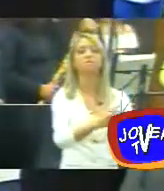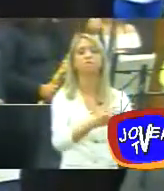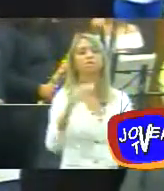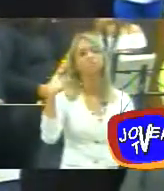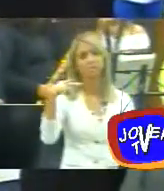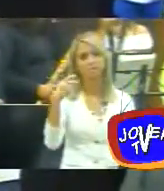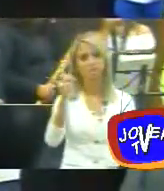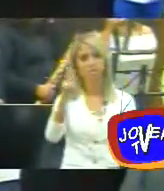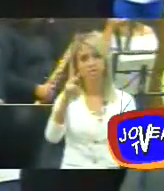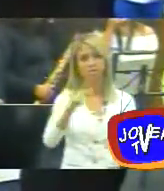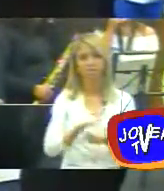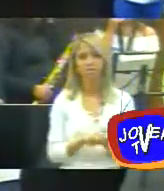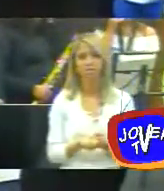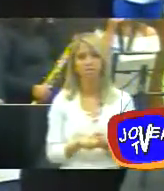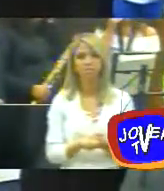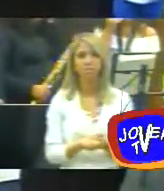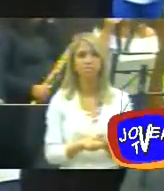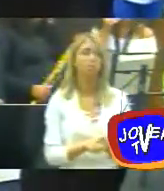Parlamentares juvenis,